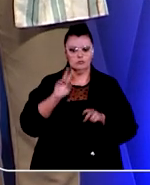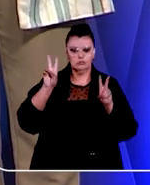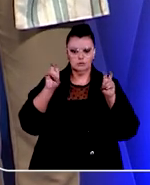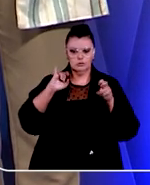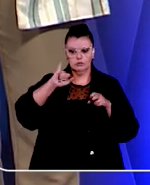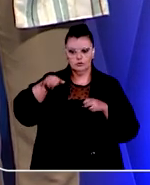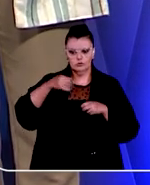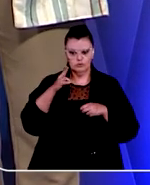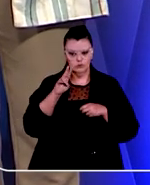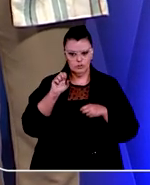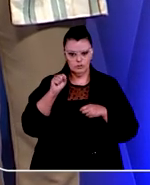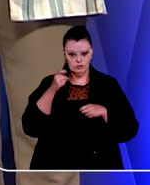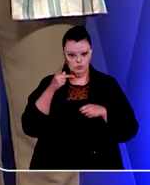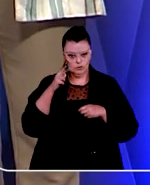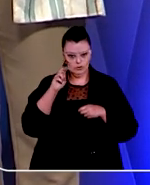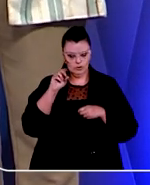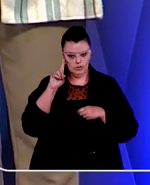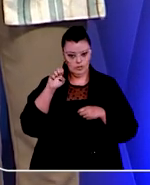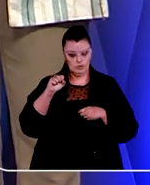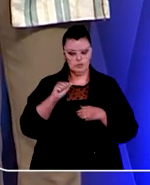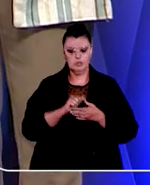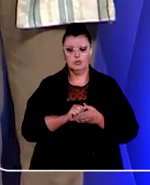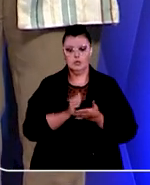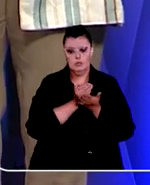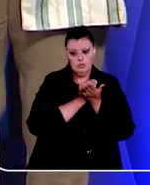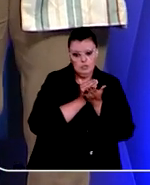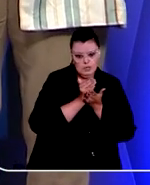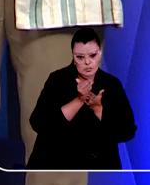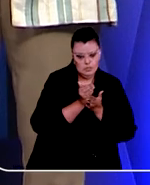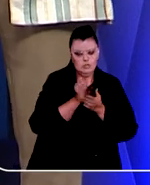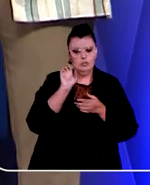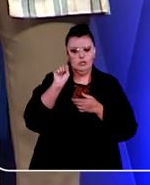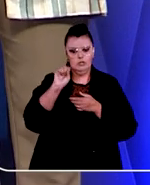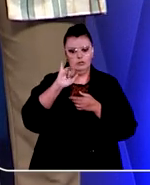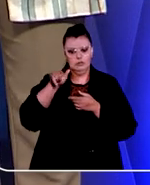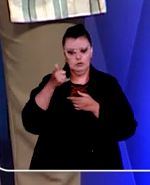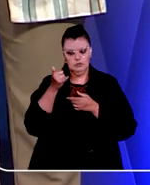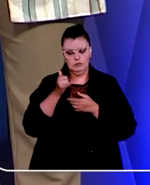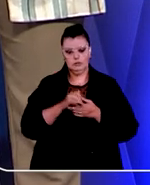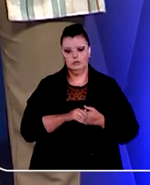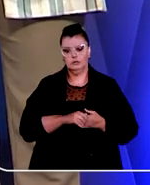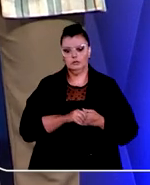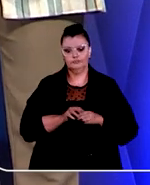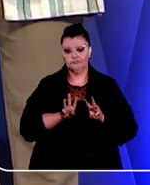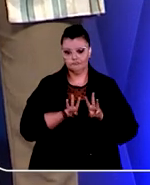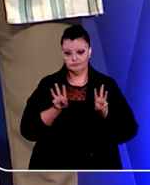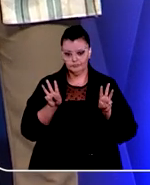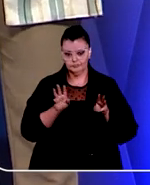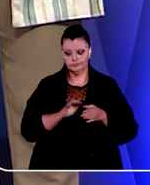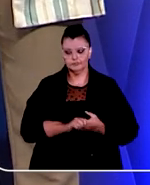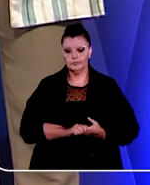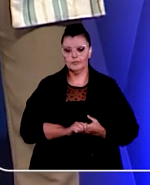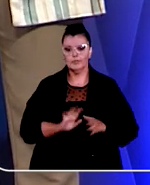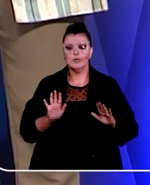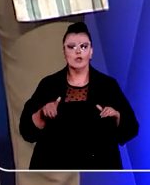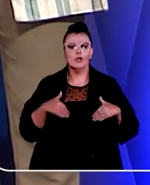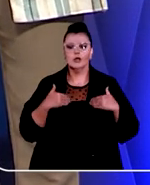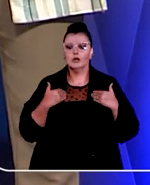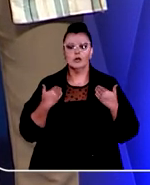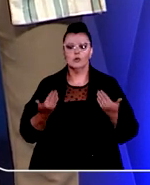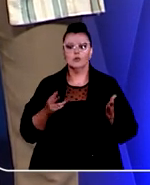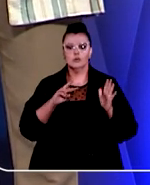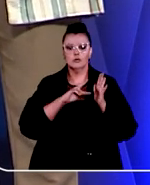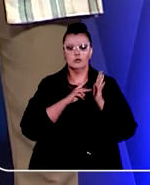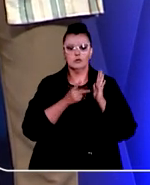agravamento do Risco se quiser saber mais detalhes e conhecer outras teses é só procurar pela ferramenta